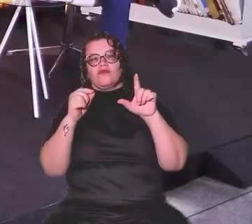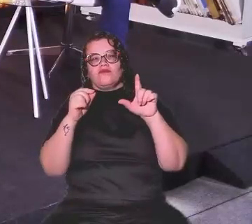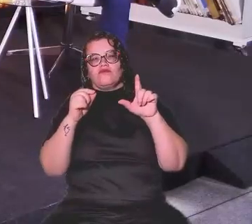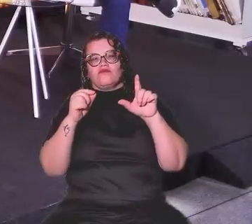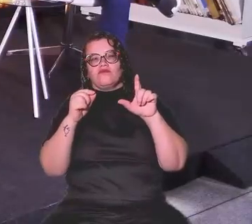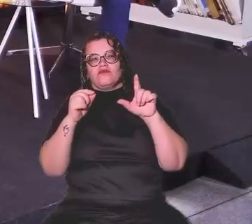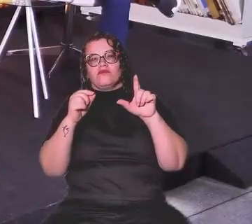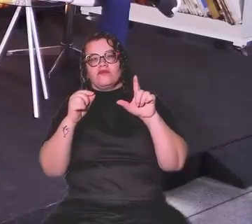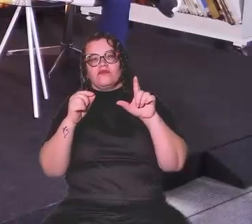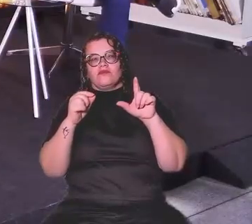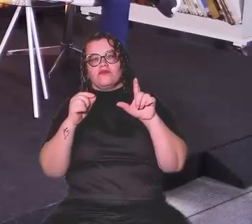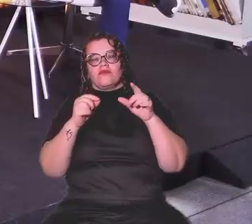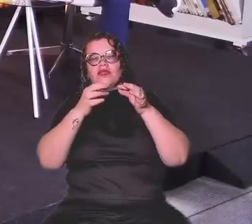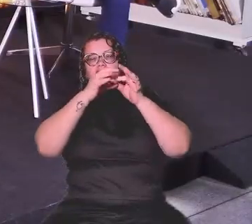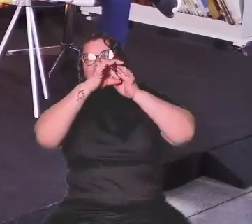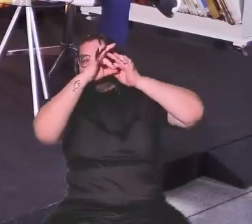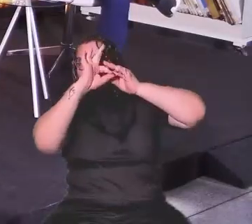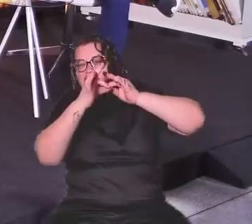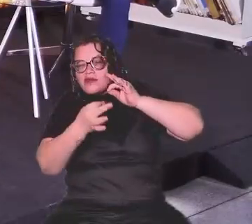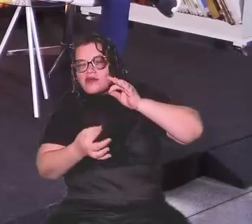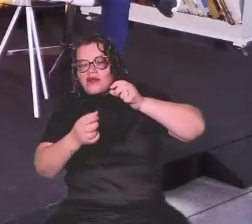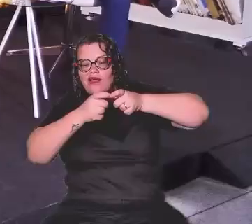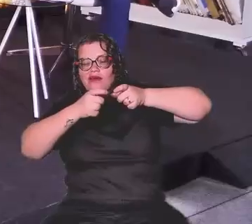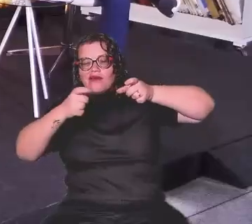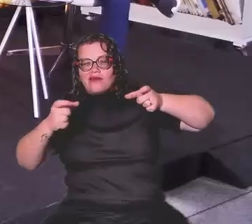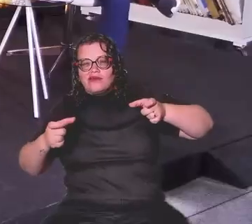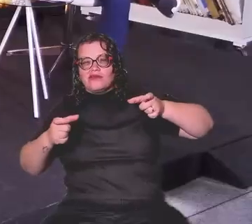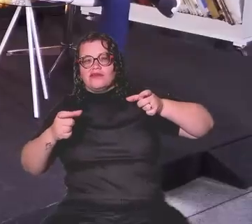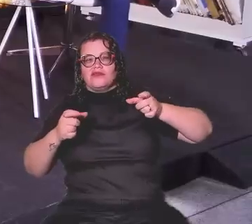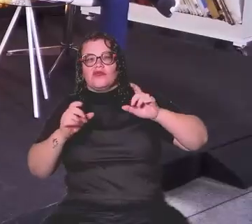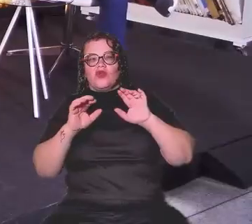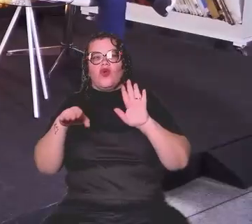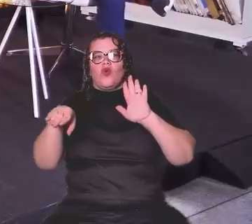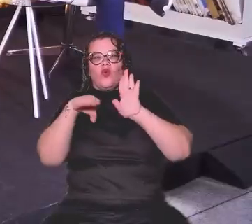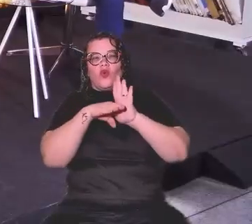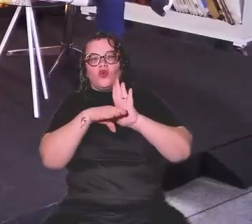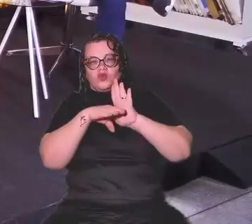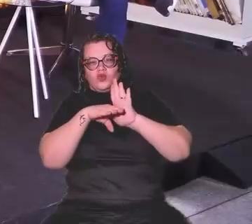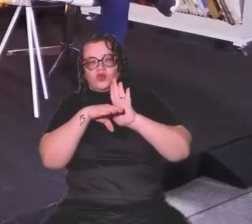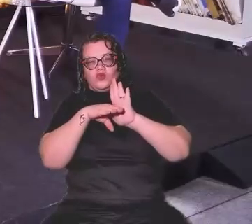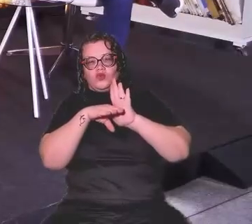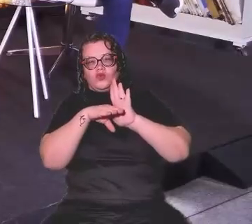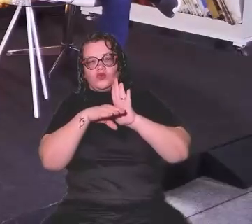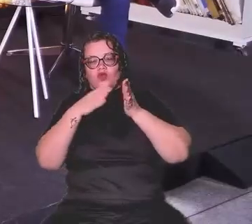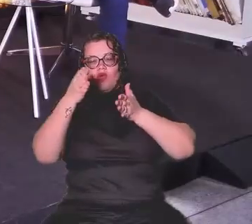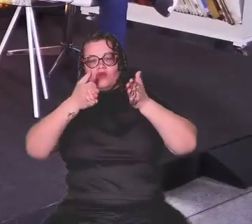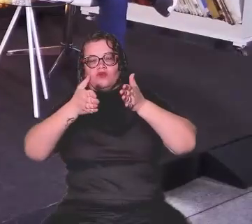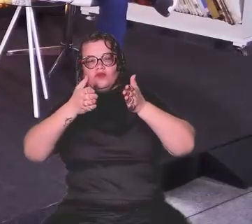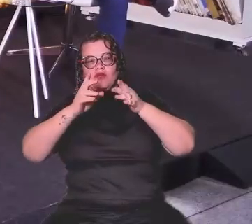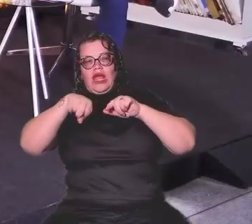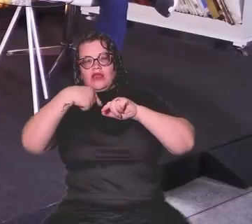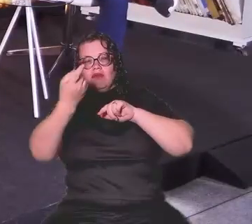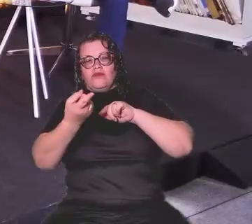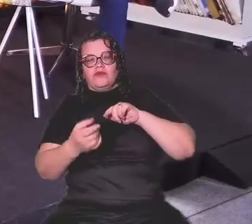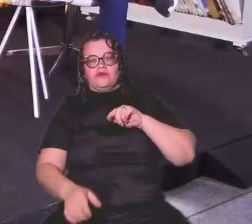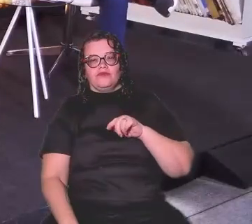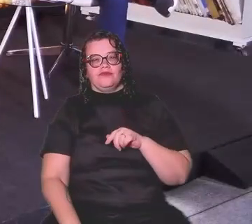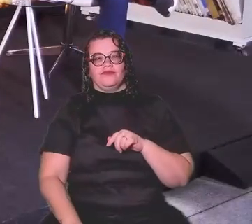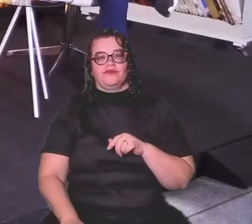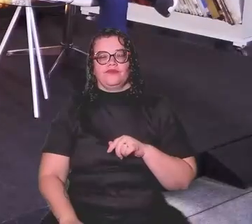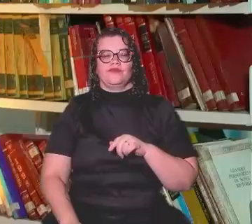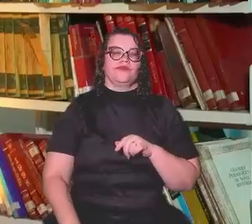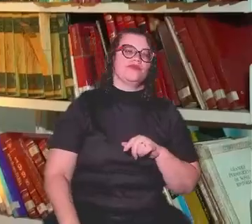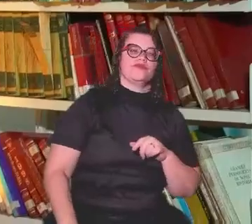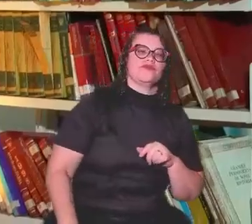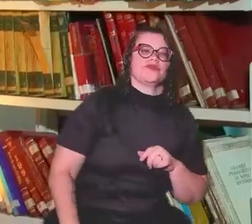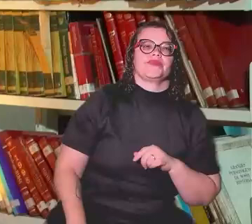são... O poema é grande, ele não está na sequência. Eu vou ler o último período aqui, e depois gostaria